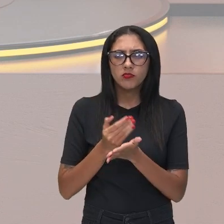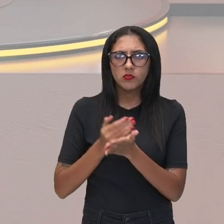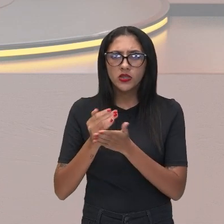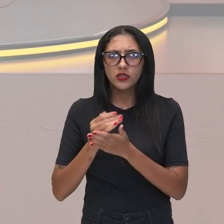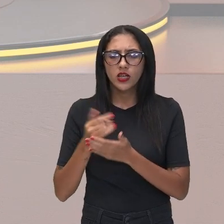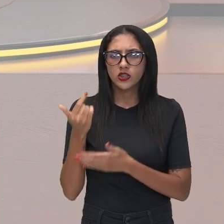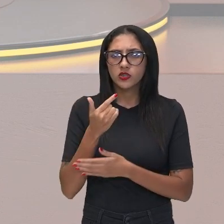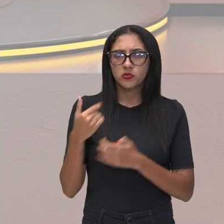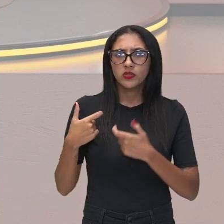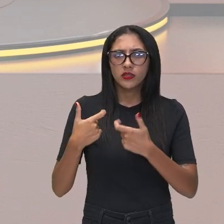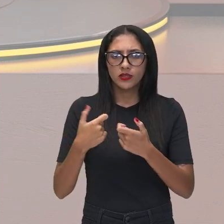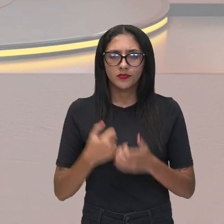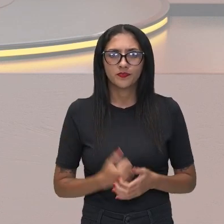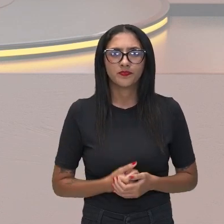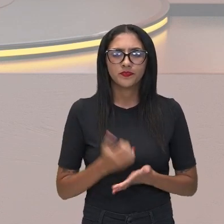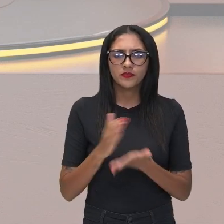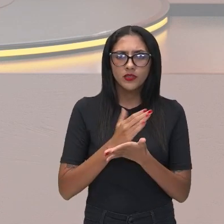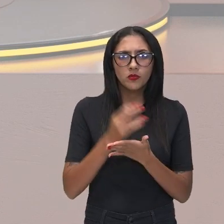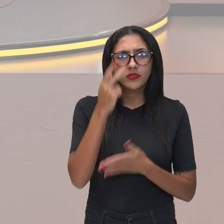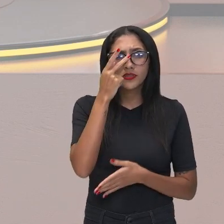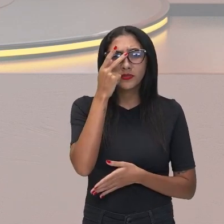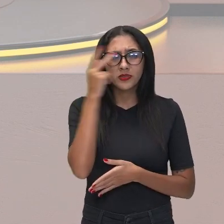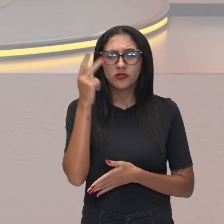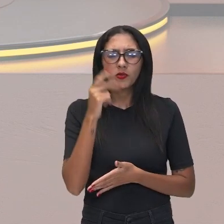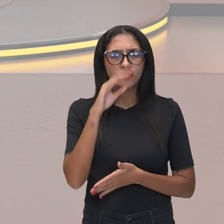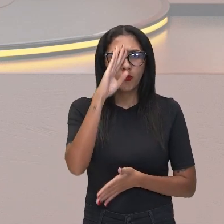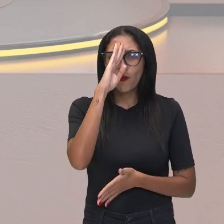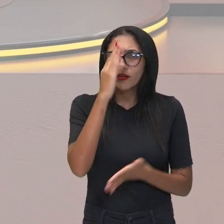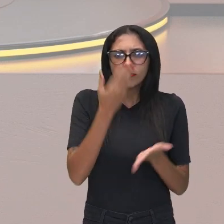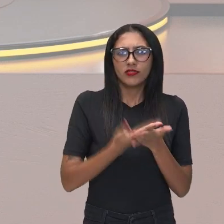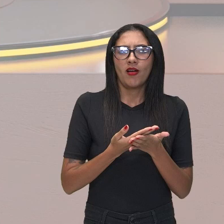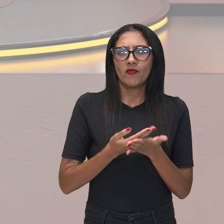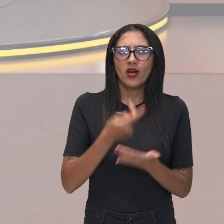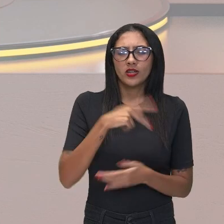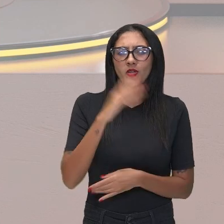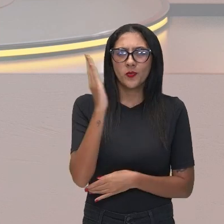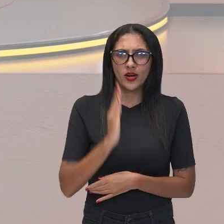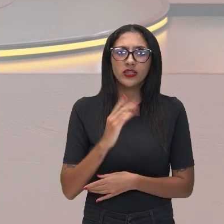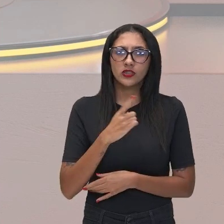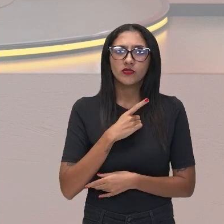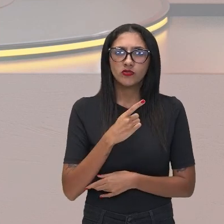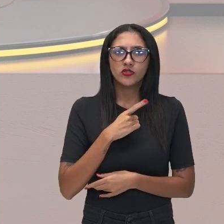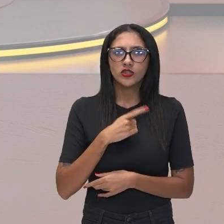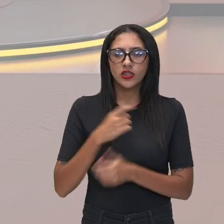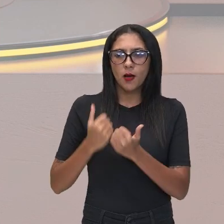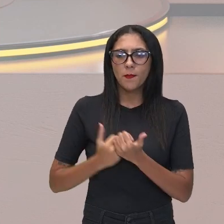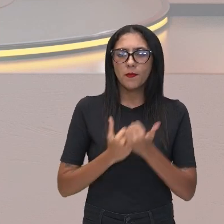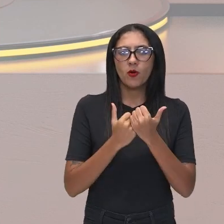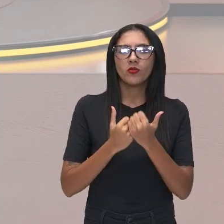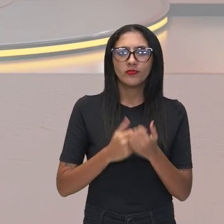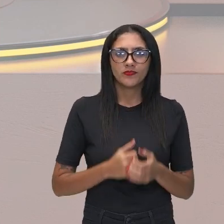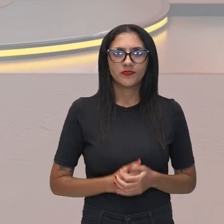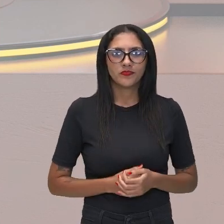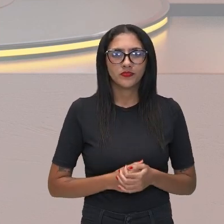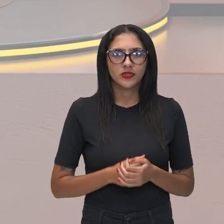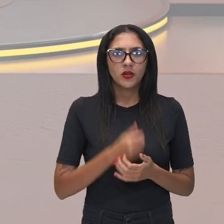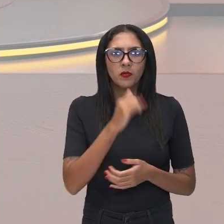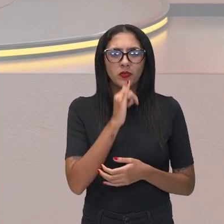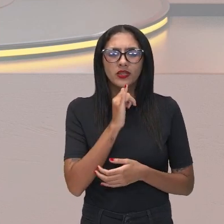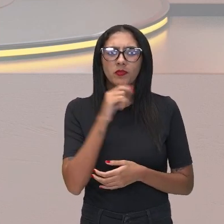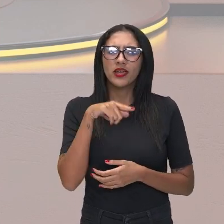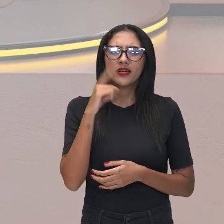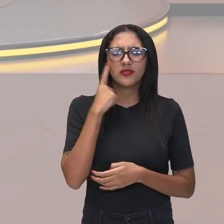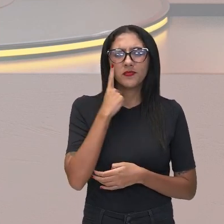não acreditavam que o Brasil ia mandar tropas para a Segunda Guerra Mundial, tá? Então, eles diziam que era mais fácil uma cobra